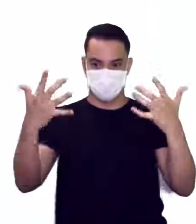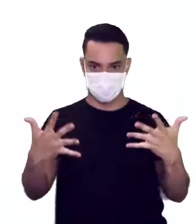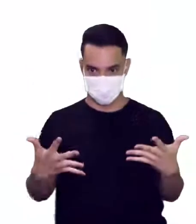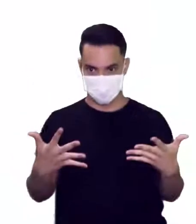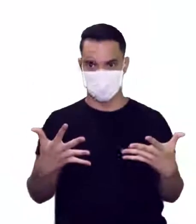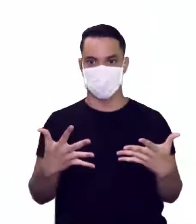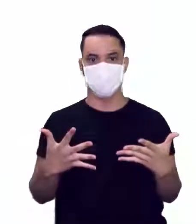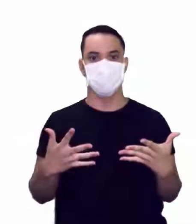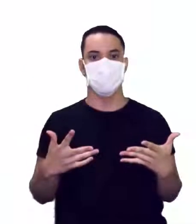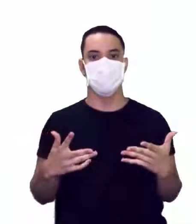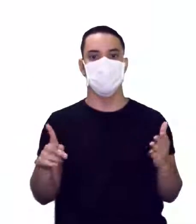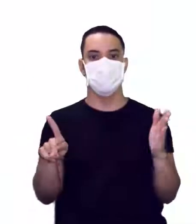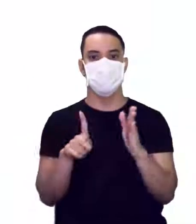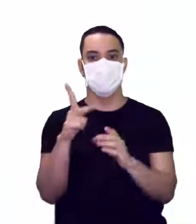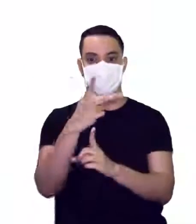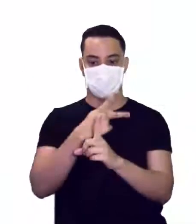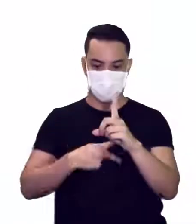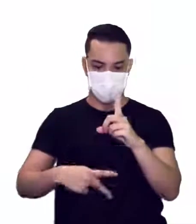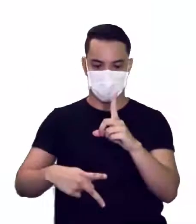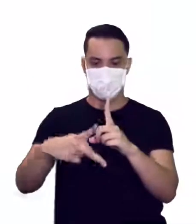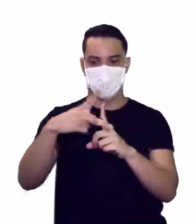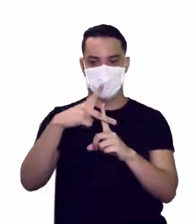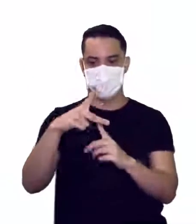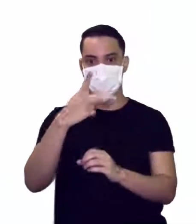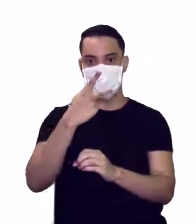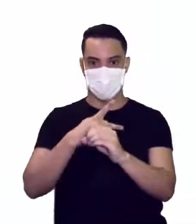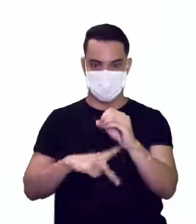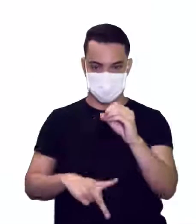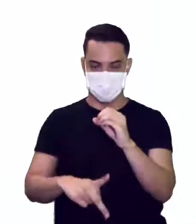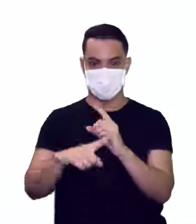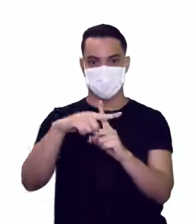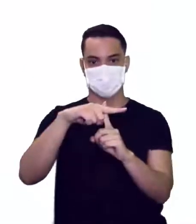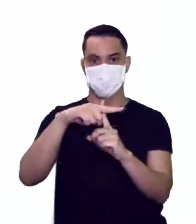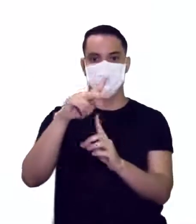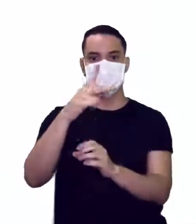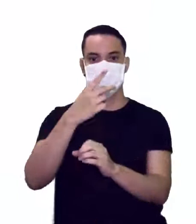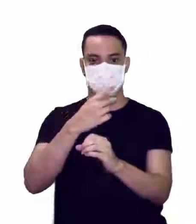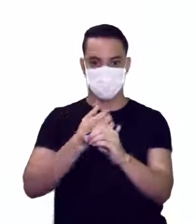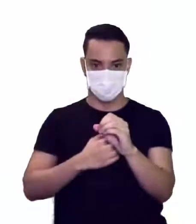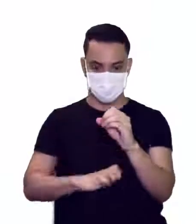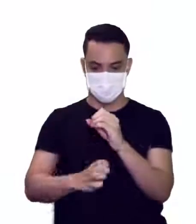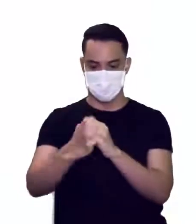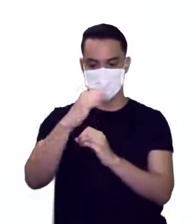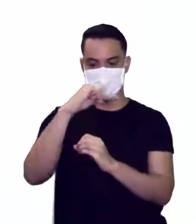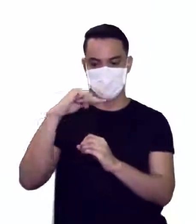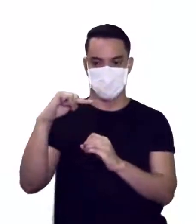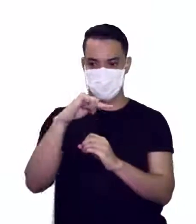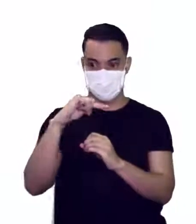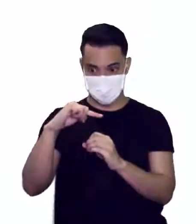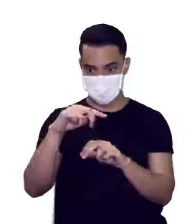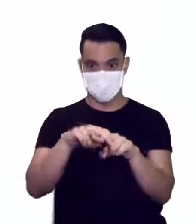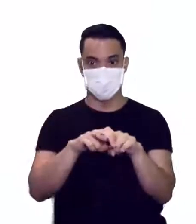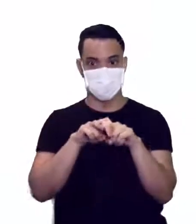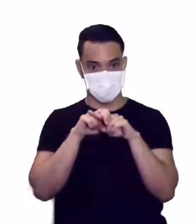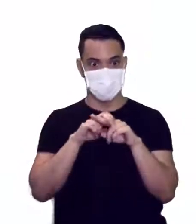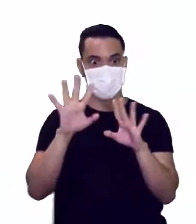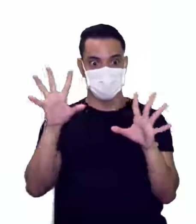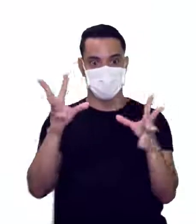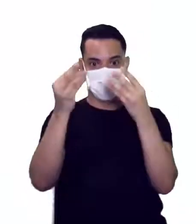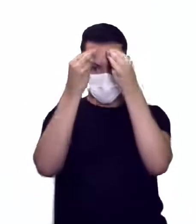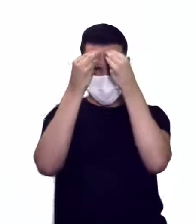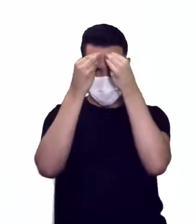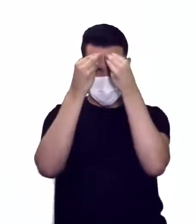dos prótons é positiva, como eu falei para vocês. E a dos elétrons é o quê? Negativa. Então, vamos aqui